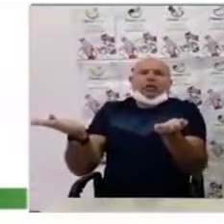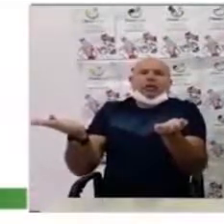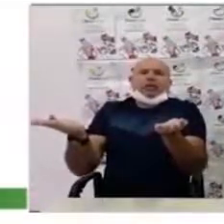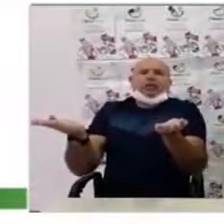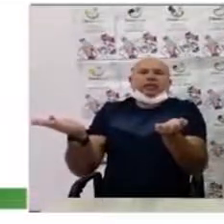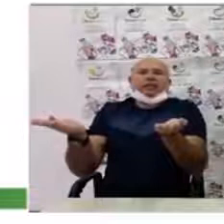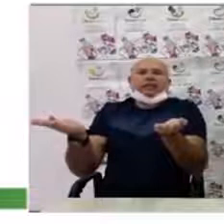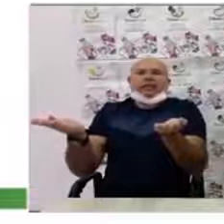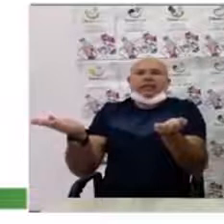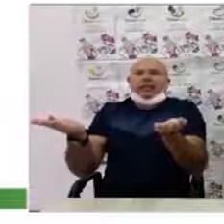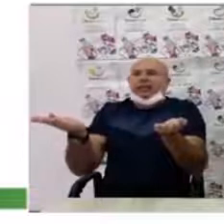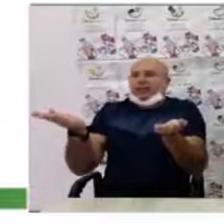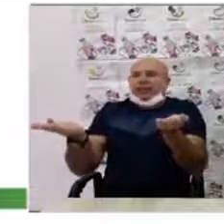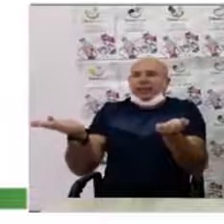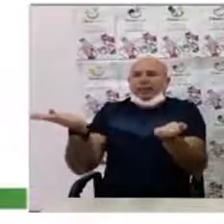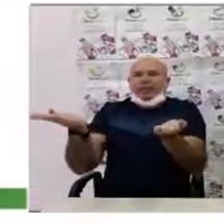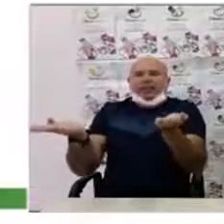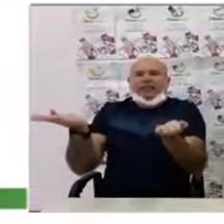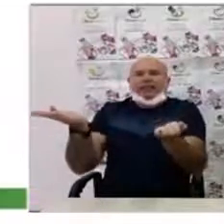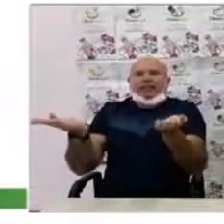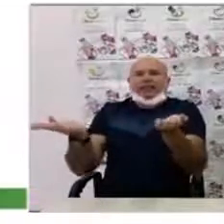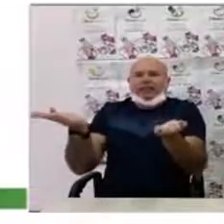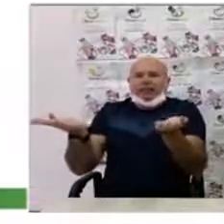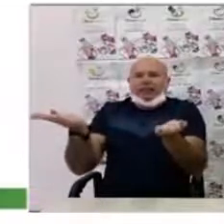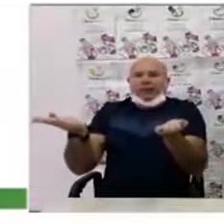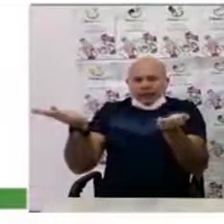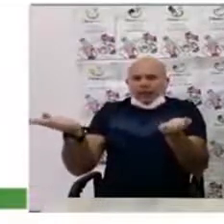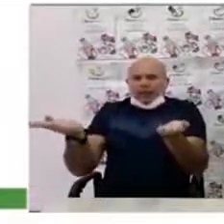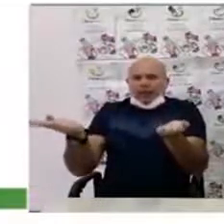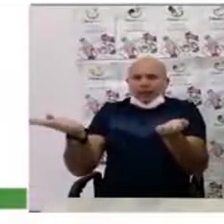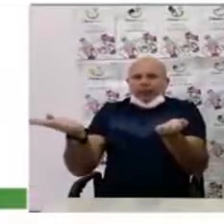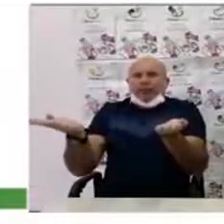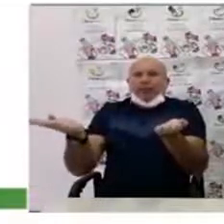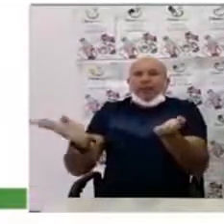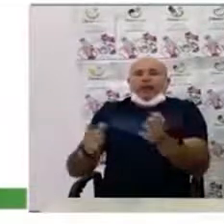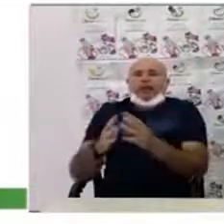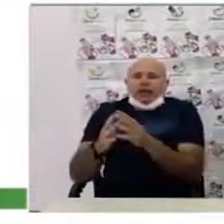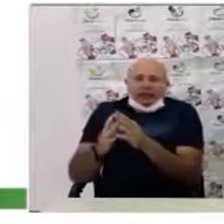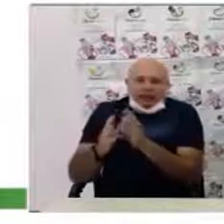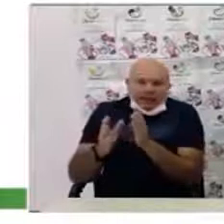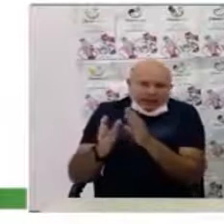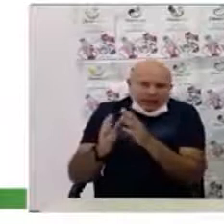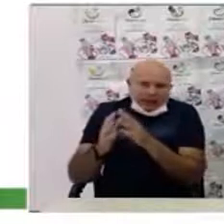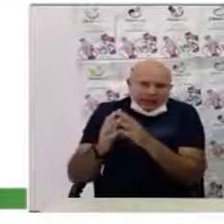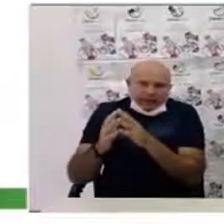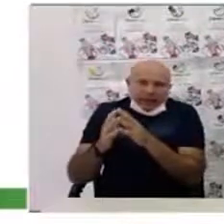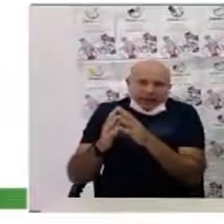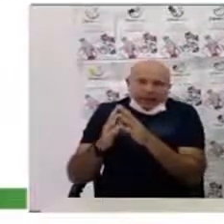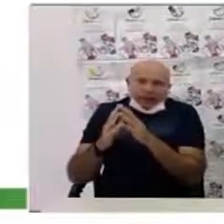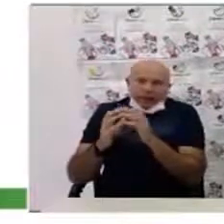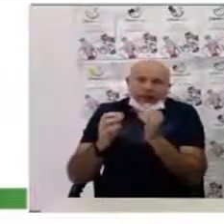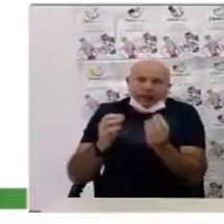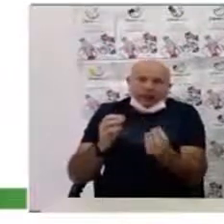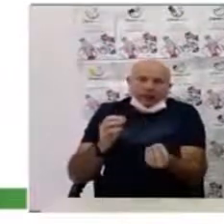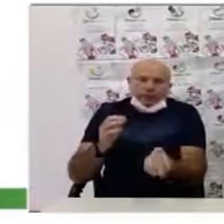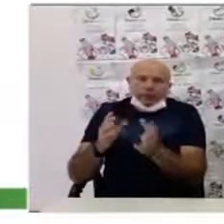colocar 1836 elétrons para ter a mesma equivalência em massa. Que seria o peso, né? E do lado aí mais à direita você vê a carga. O